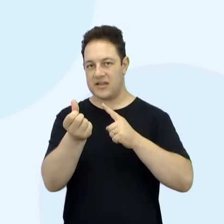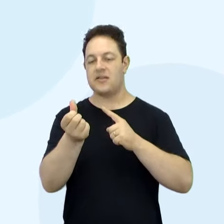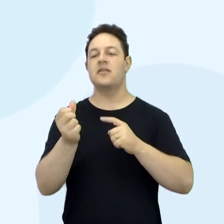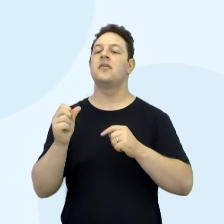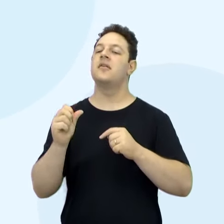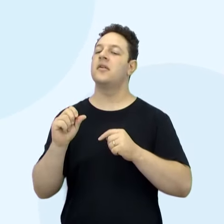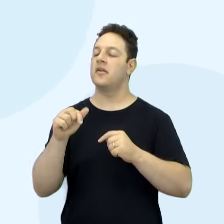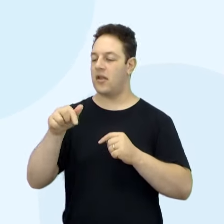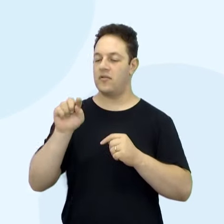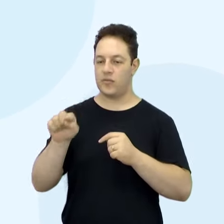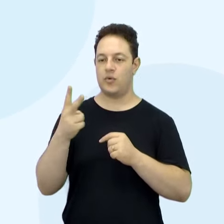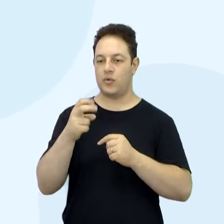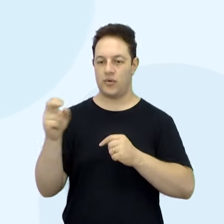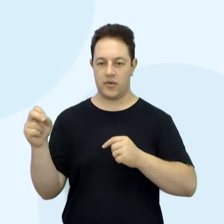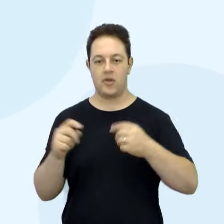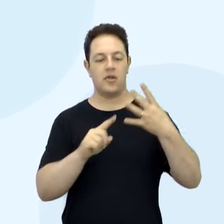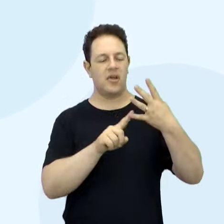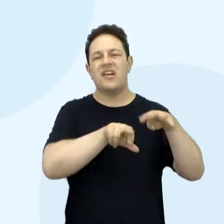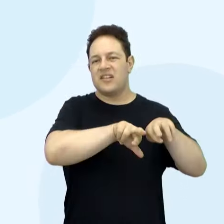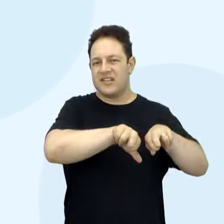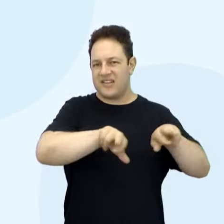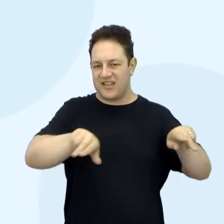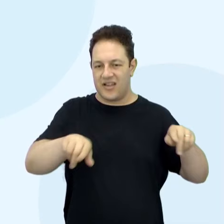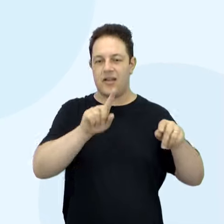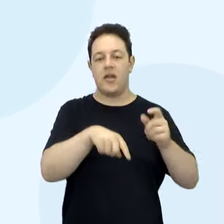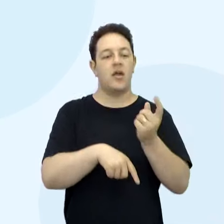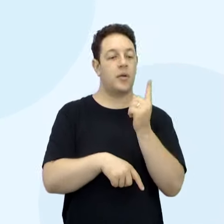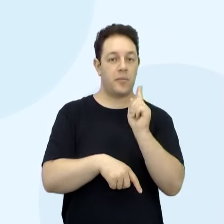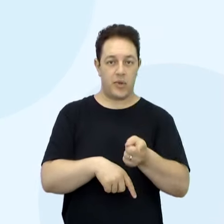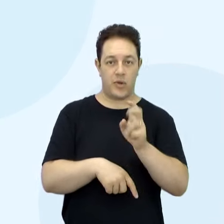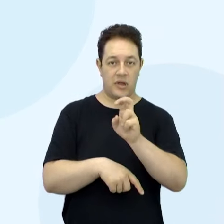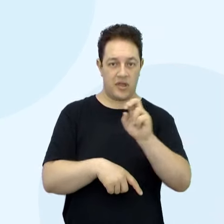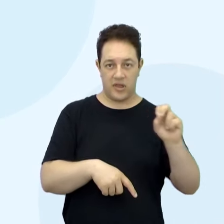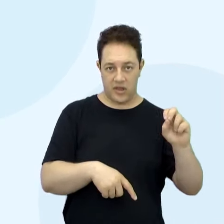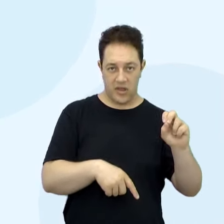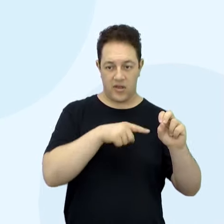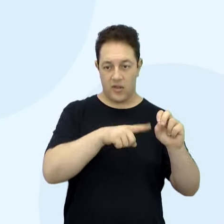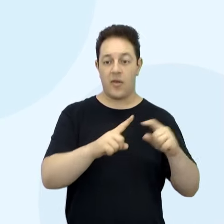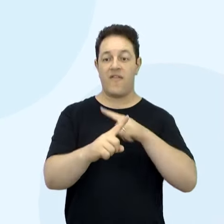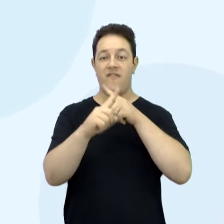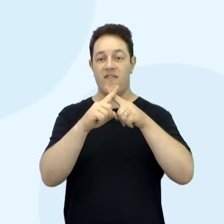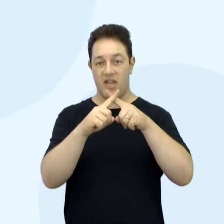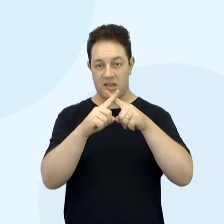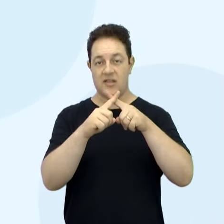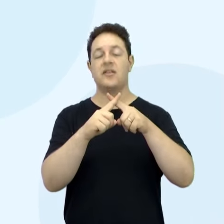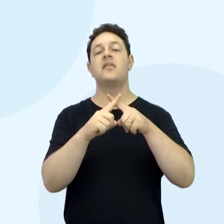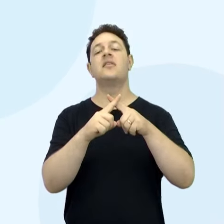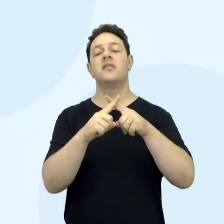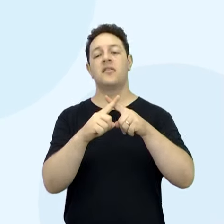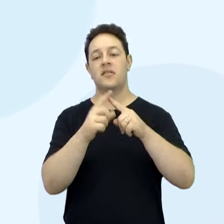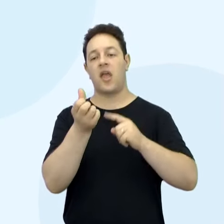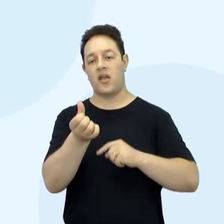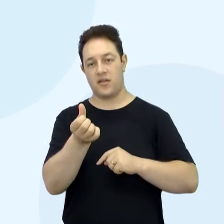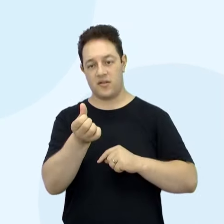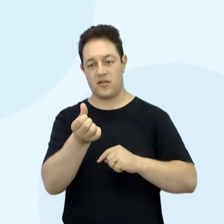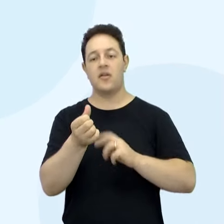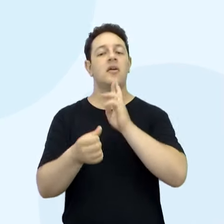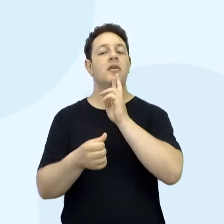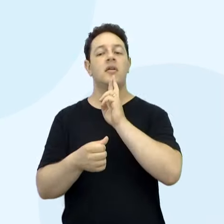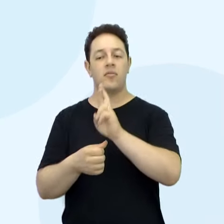E os diversos aí, que é todas as nossas despesas extras, que é bem variável. Isso aqui sempre é